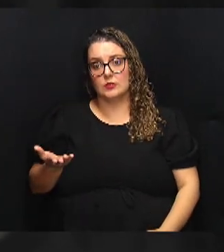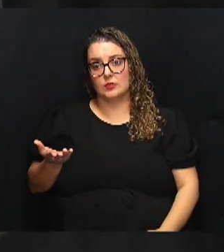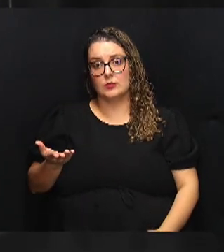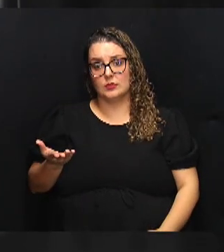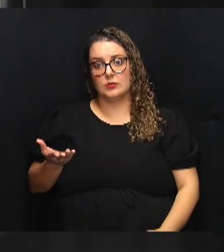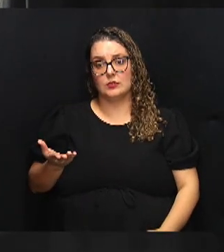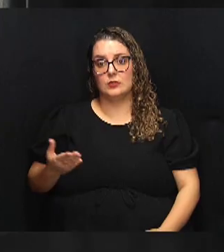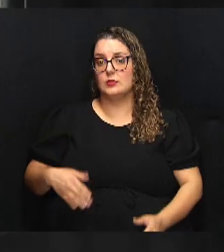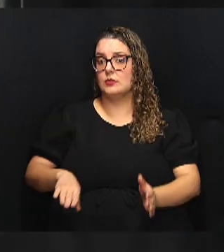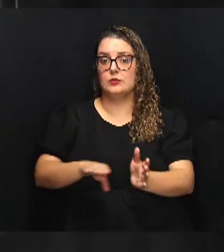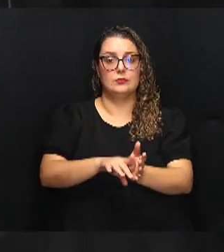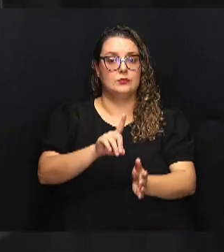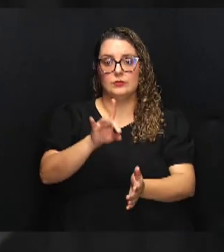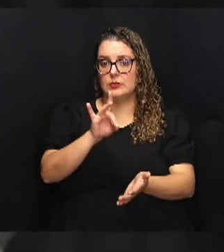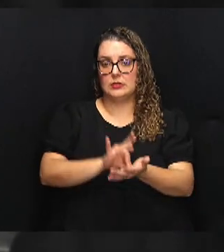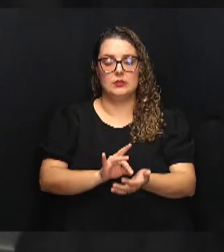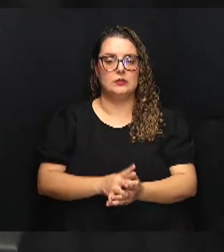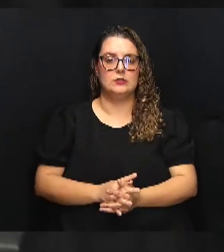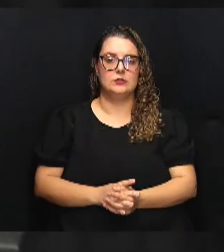não condiz com a realidade.